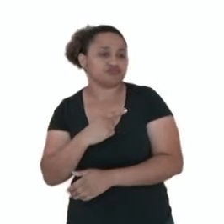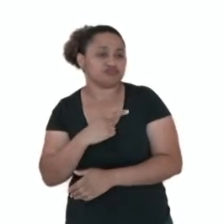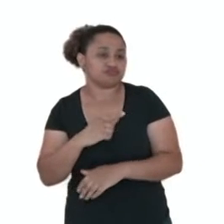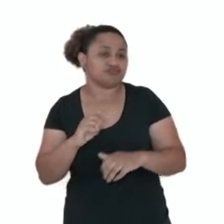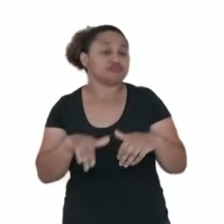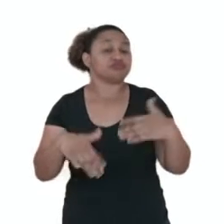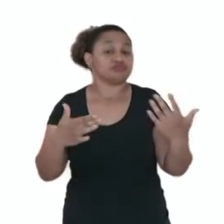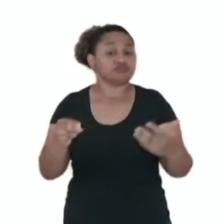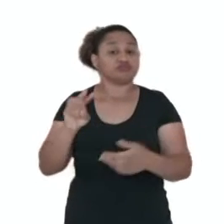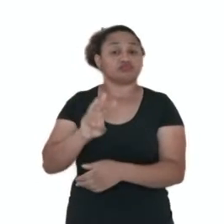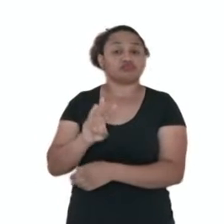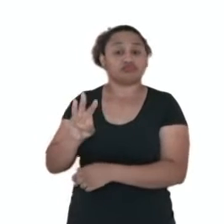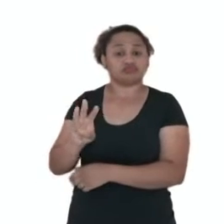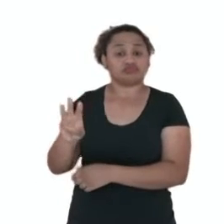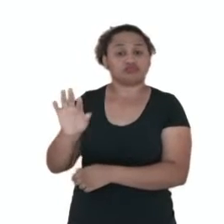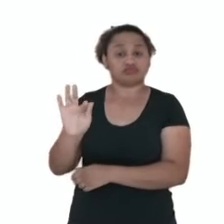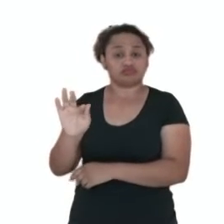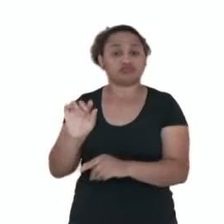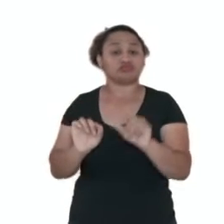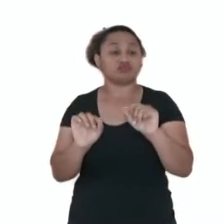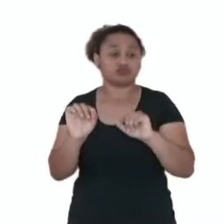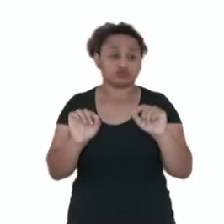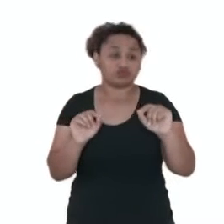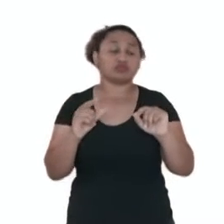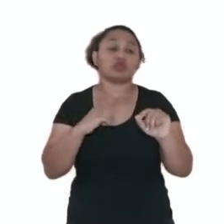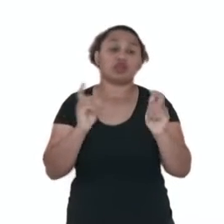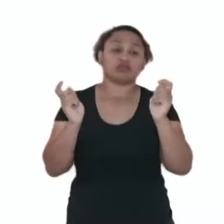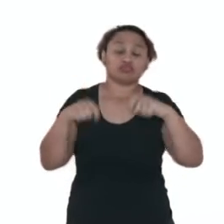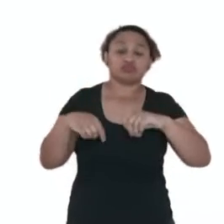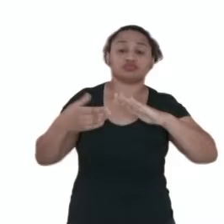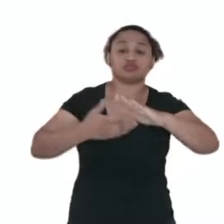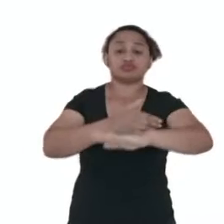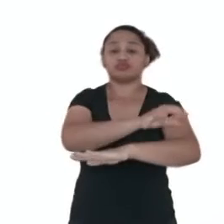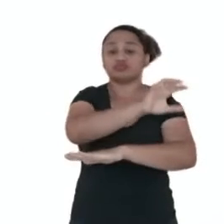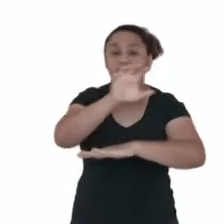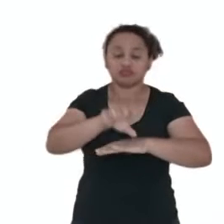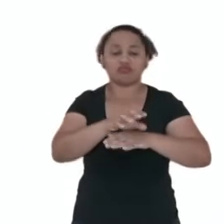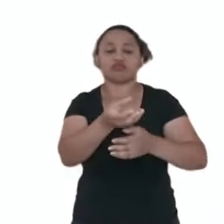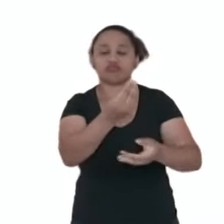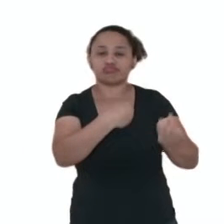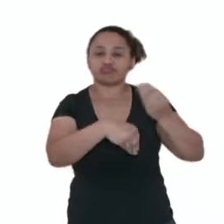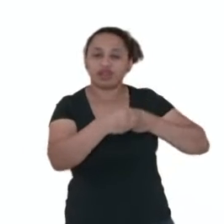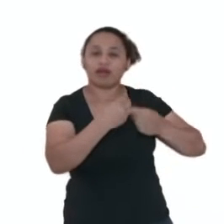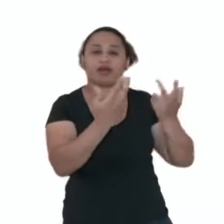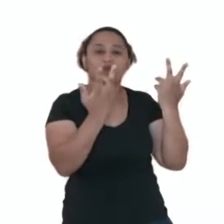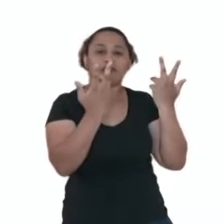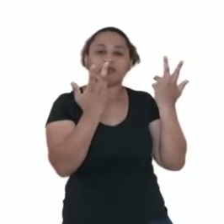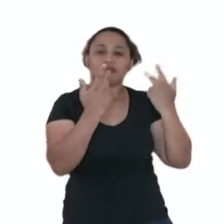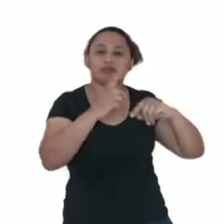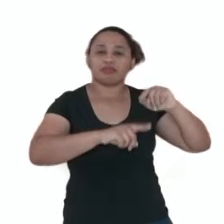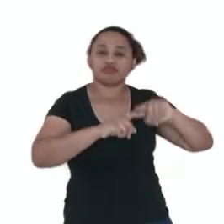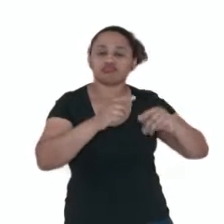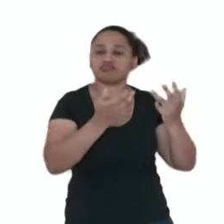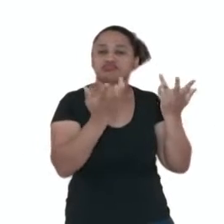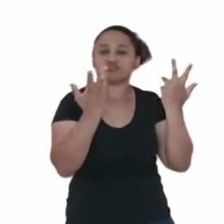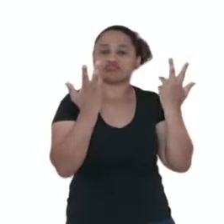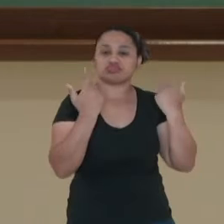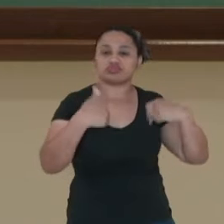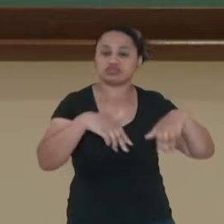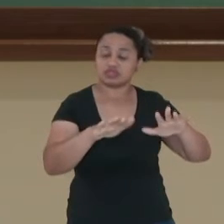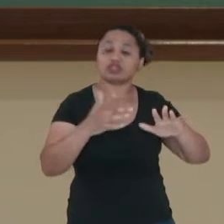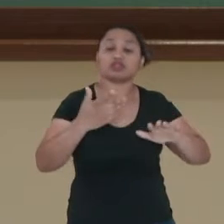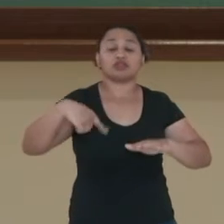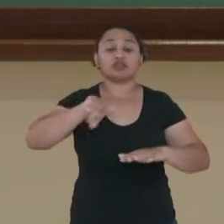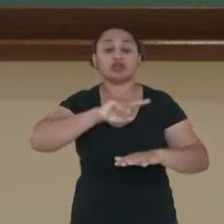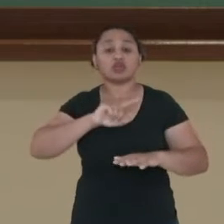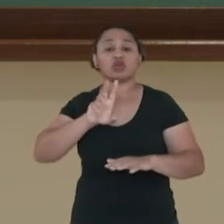novamente, a WWF, é a possibilidade dos ecossistemas proverem matéria biológica para utilização humana e também